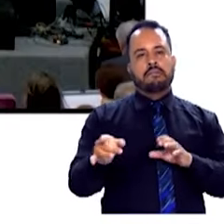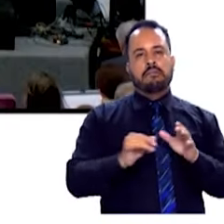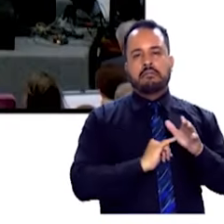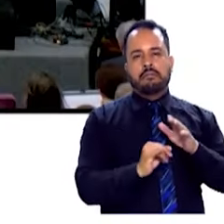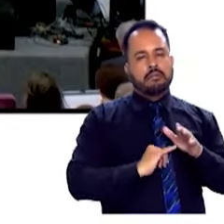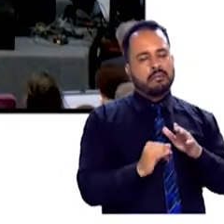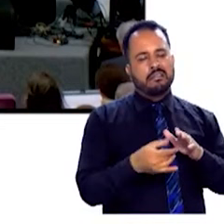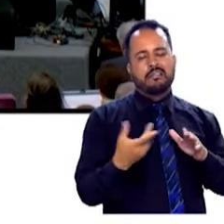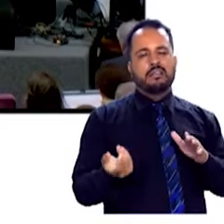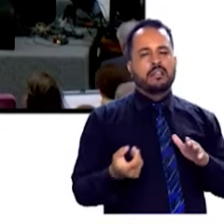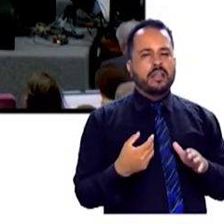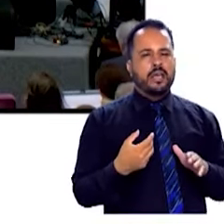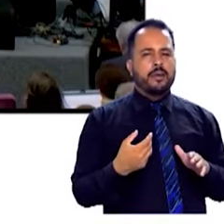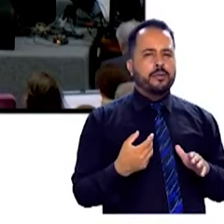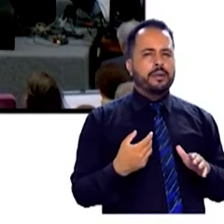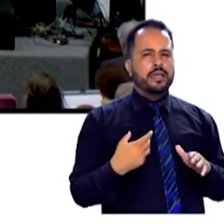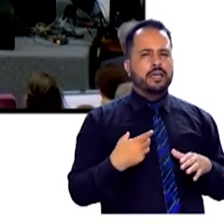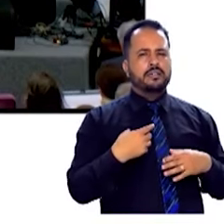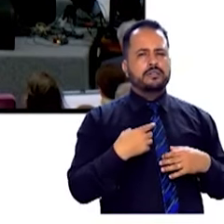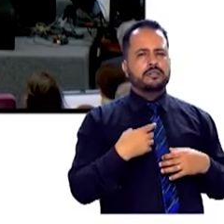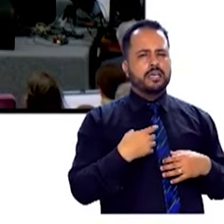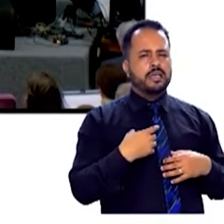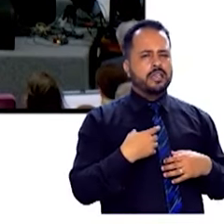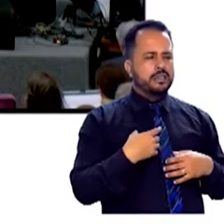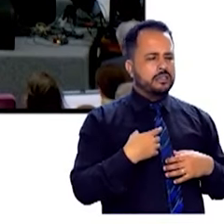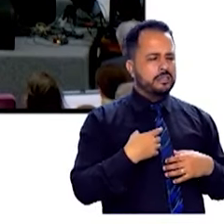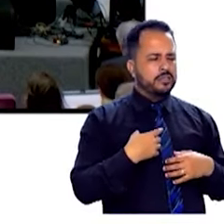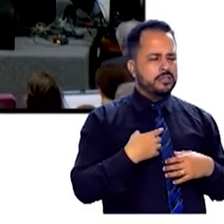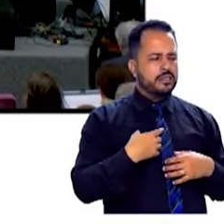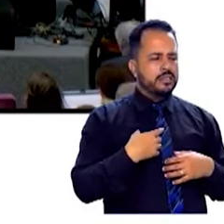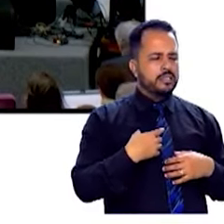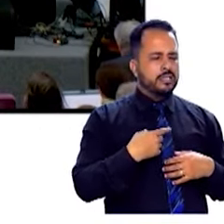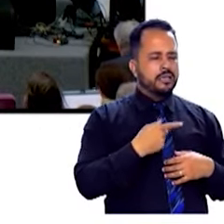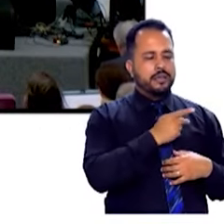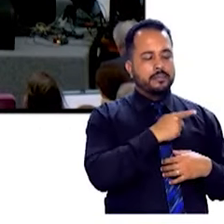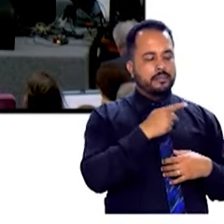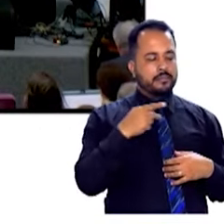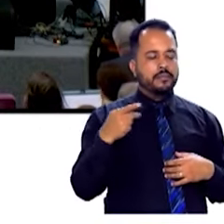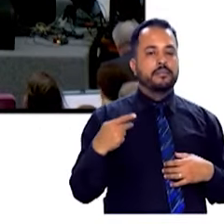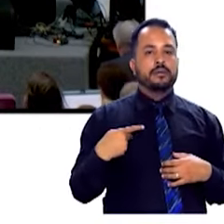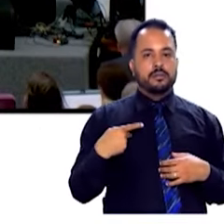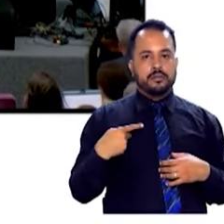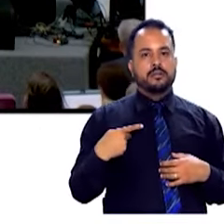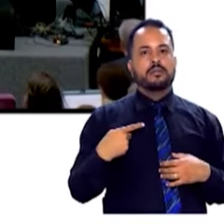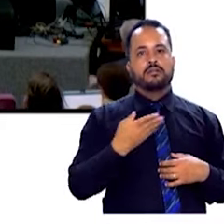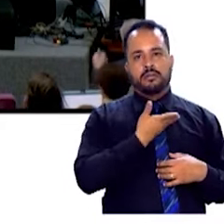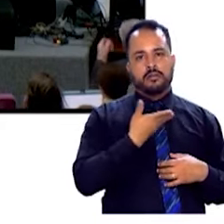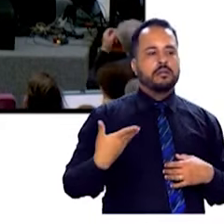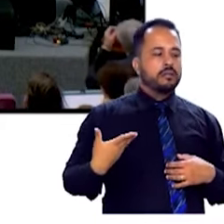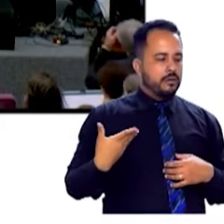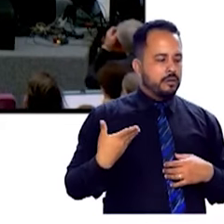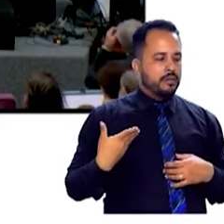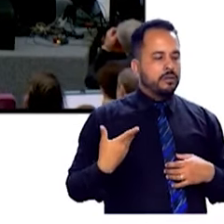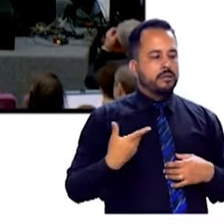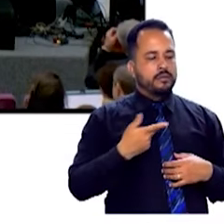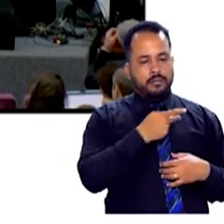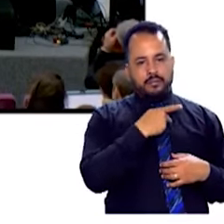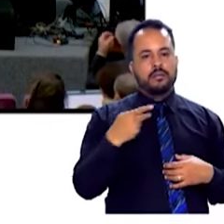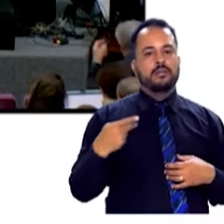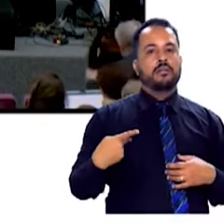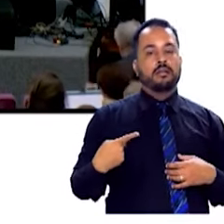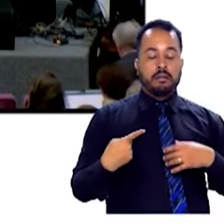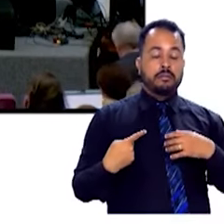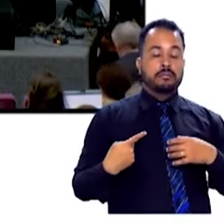espírito Republicano é a única coisa que explica porque o Reino Unido hoje não tá em guerra civil Então nós vamos voltar a isso um pouco mais tarde pois